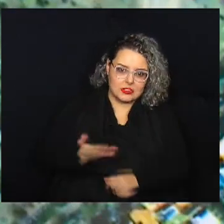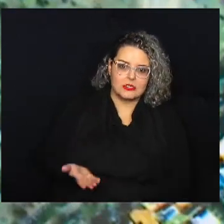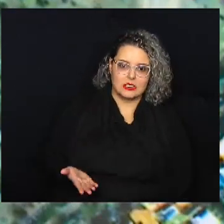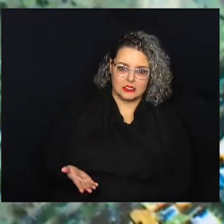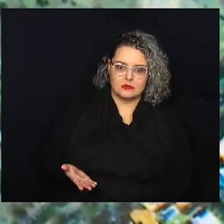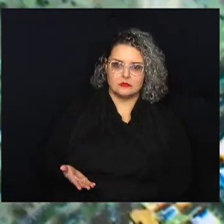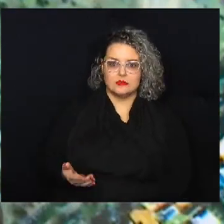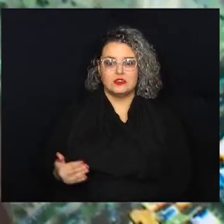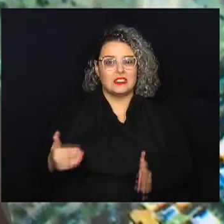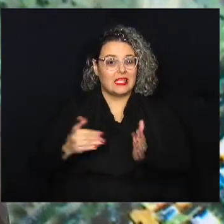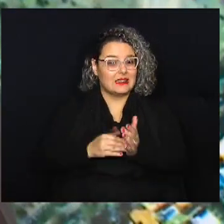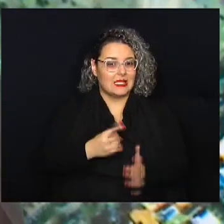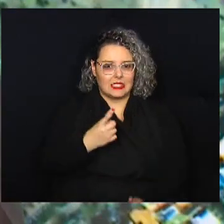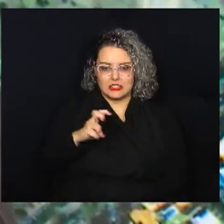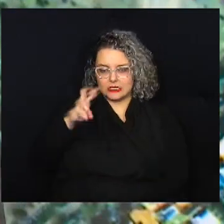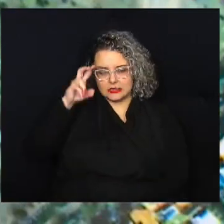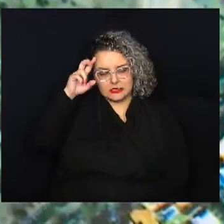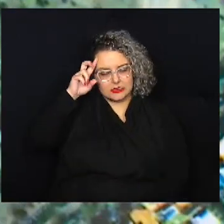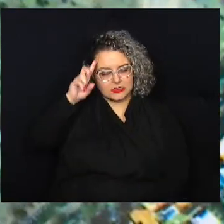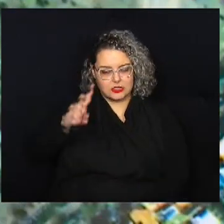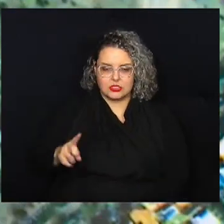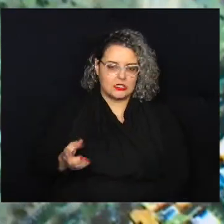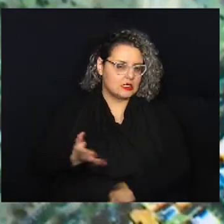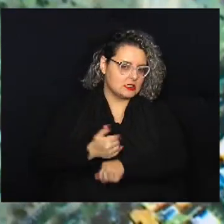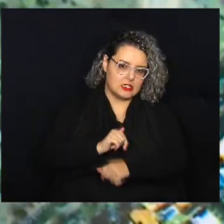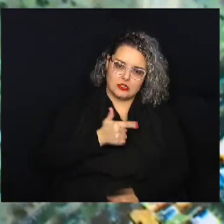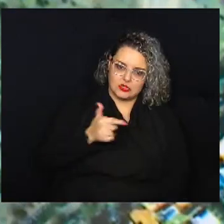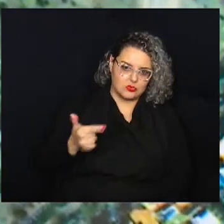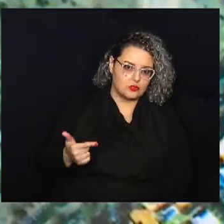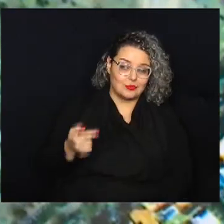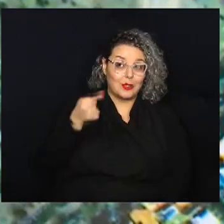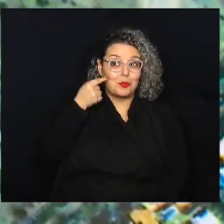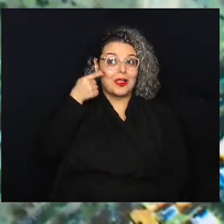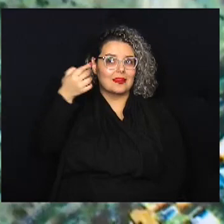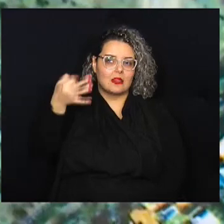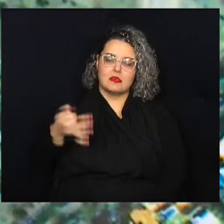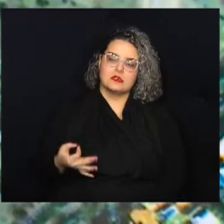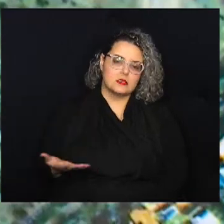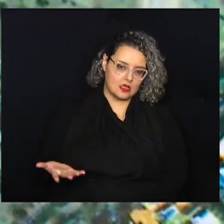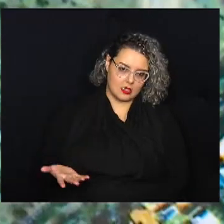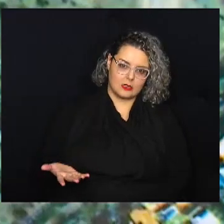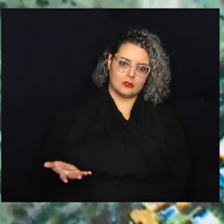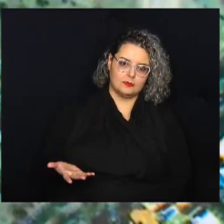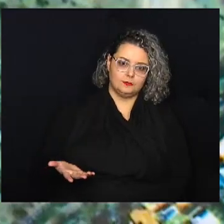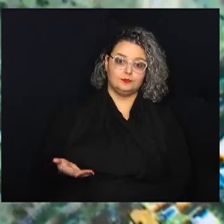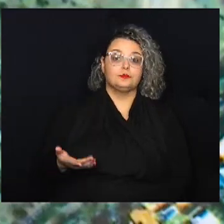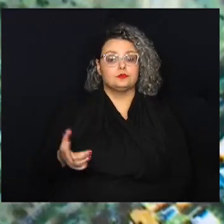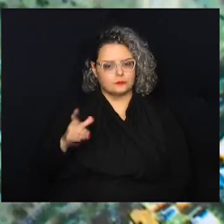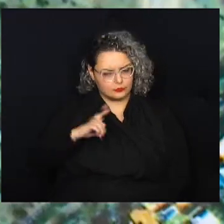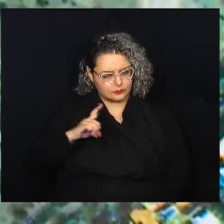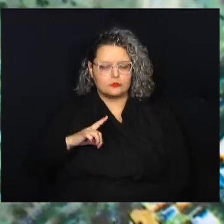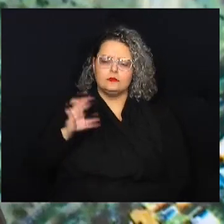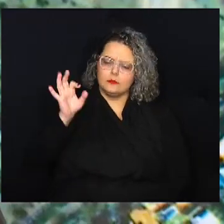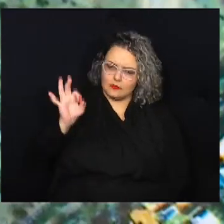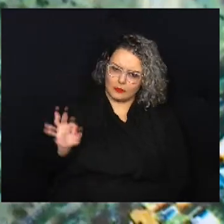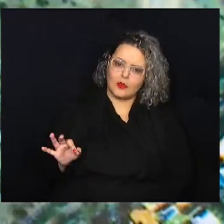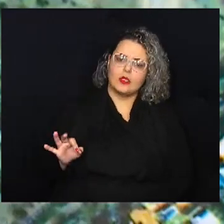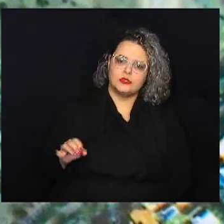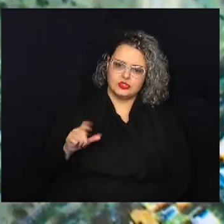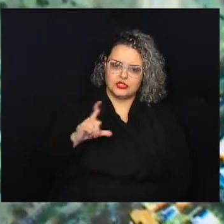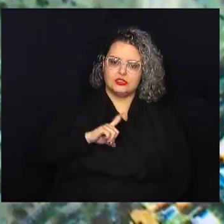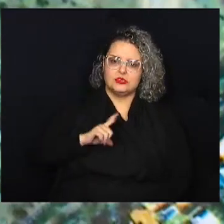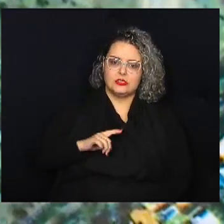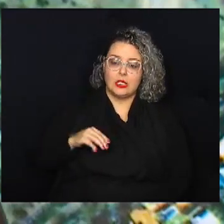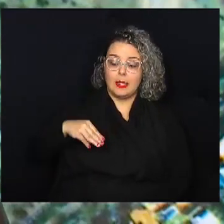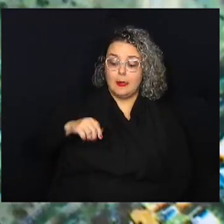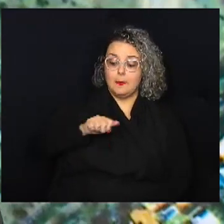até 15 dias. Antes disso, a gente não consegue ter uma previsão. Então, existe essa possibilidade, sim, de termos massa de ar